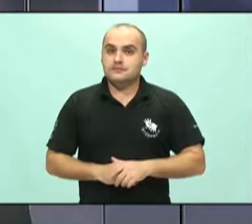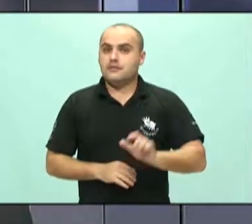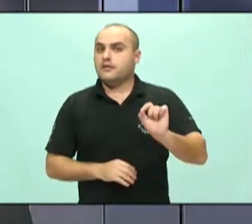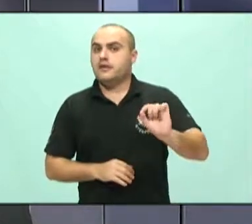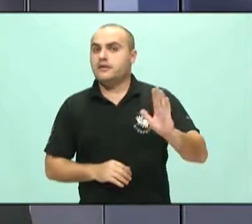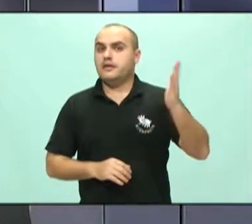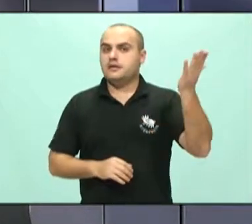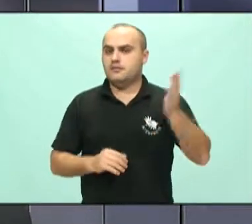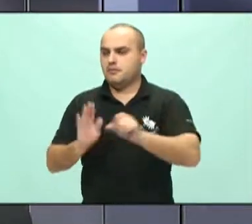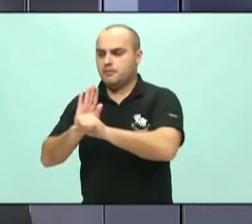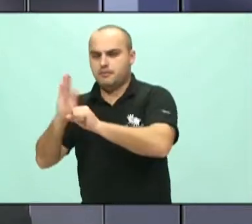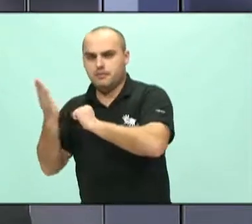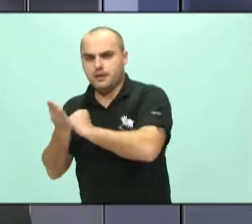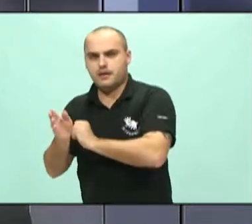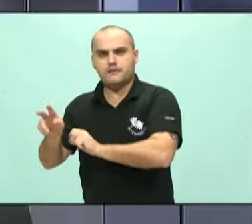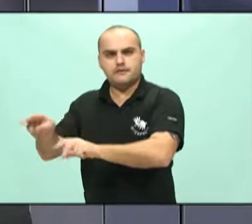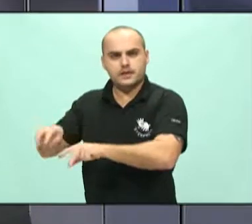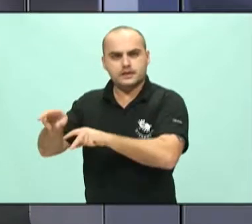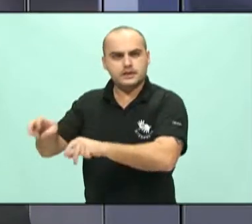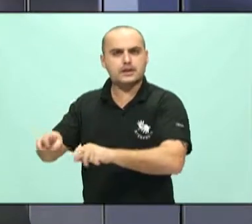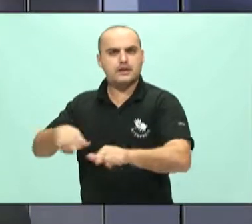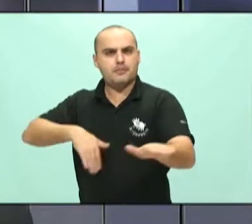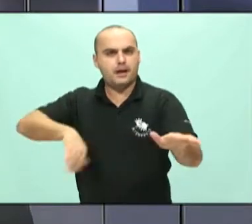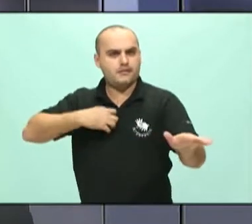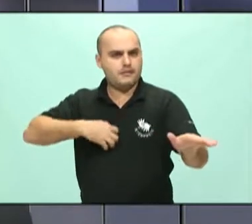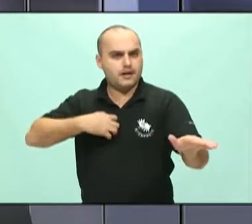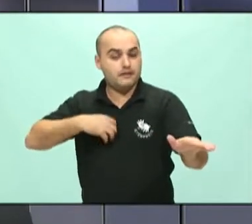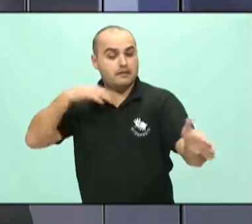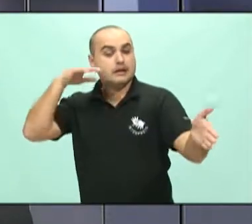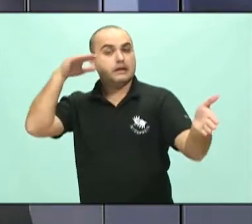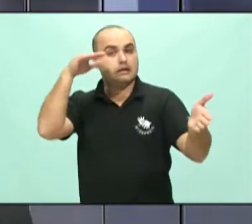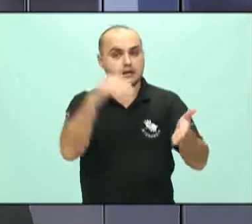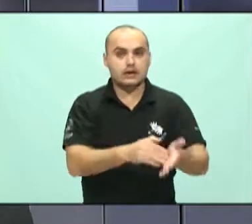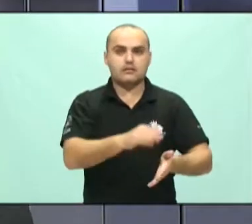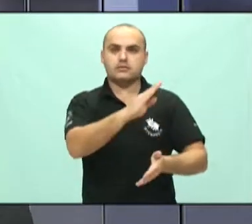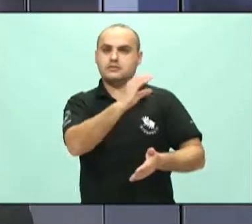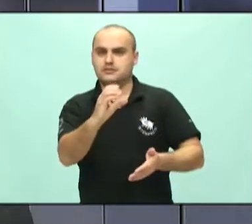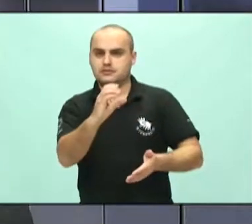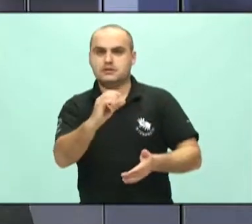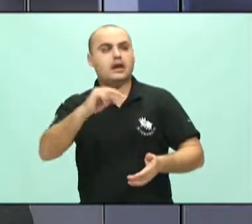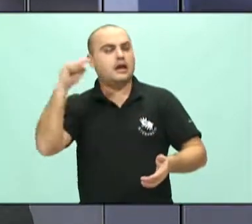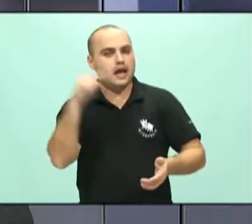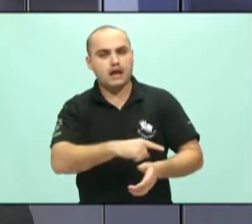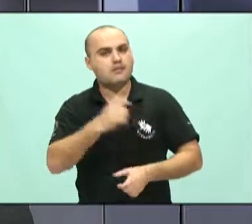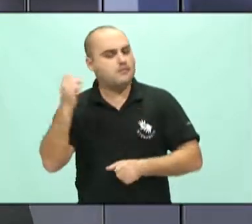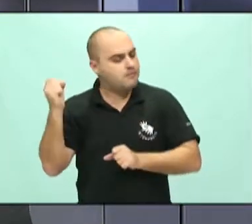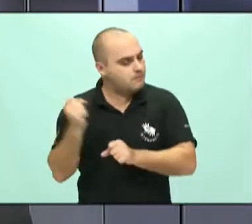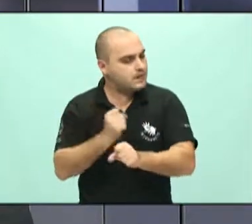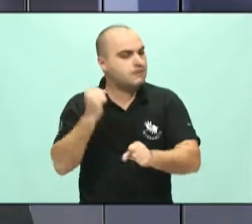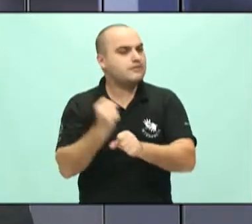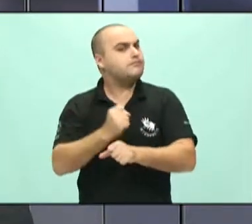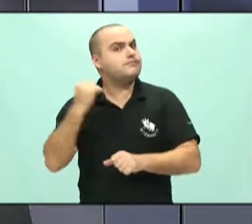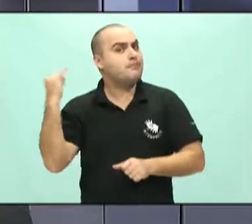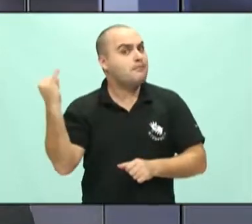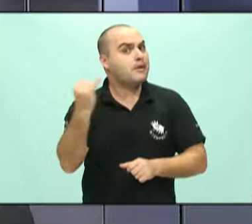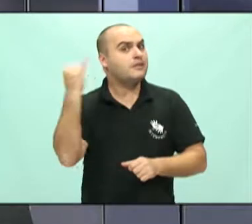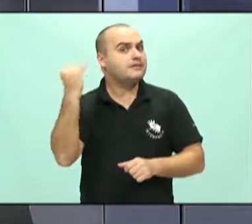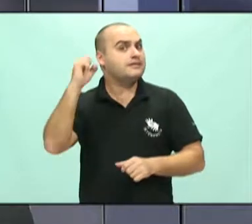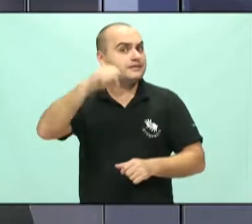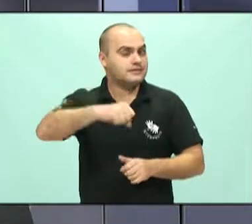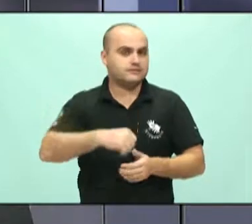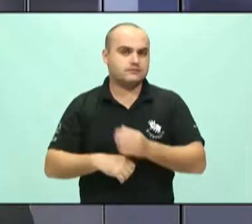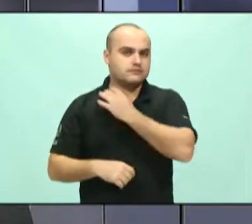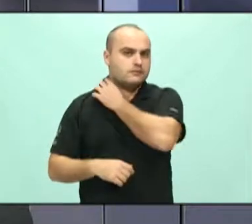Fazenda, Fazendinha, Praia Brava, até Balneário Camboriú. Então é uma obra fundamental, vital, no qual foi lançada